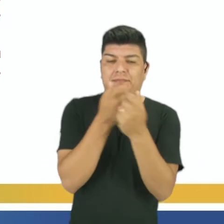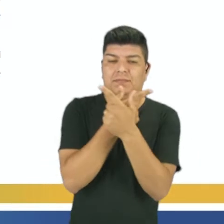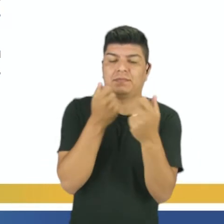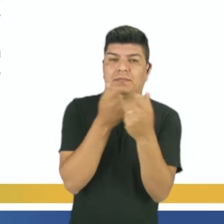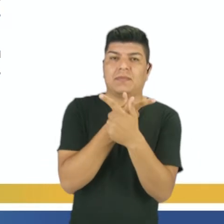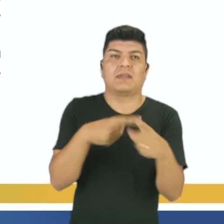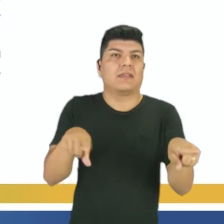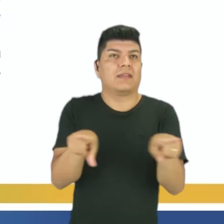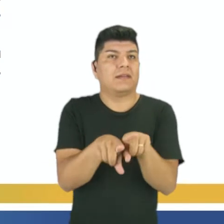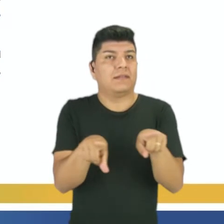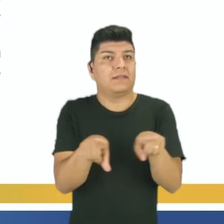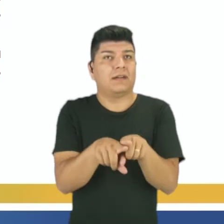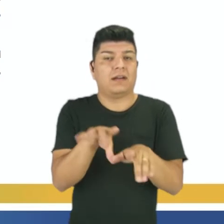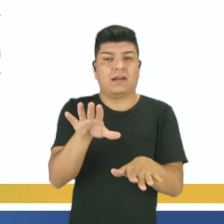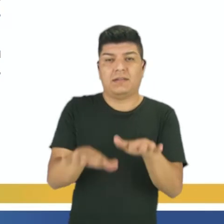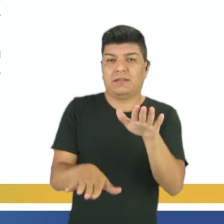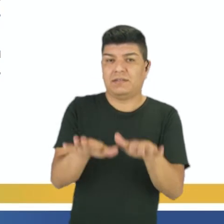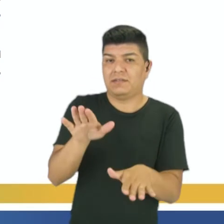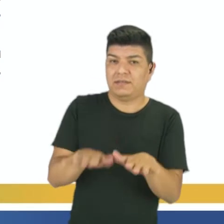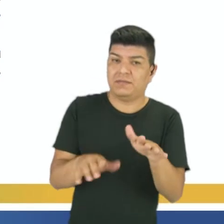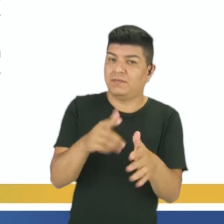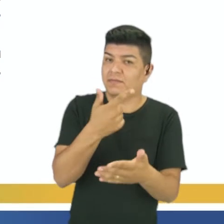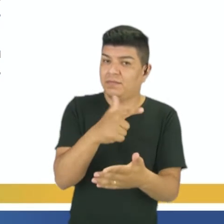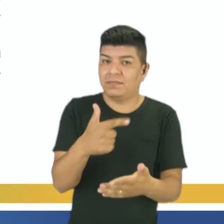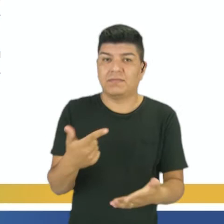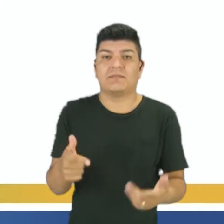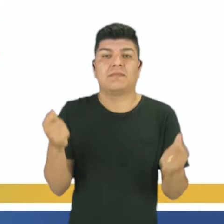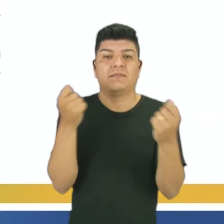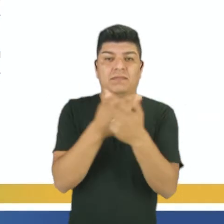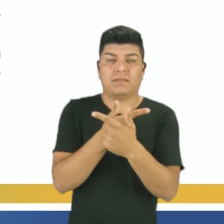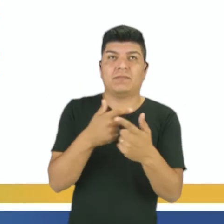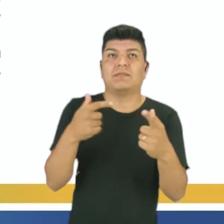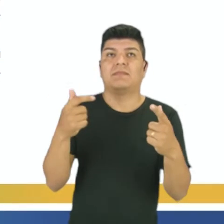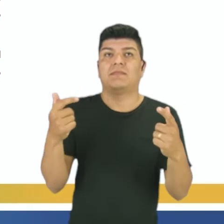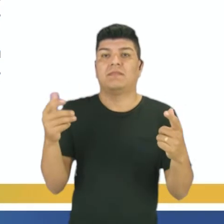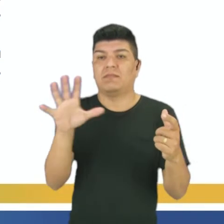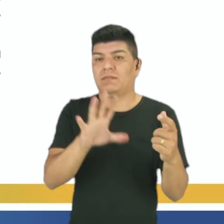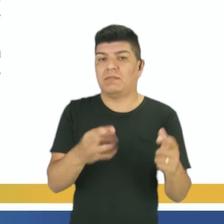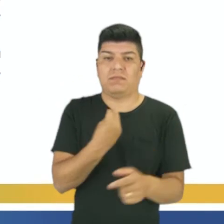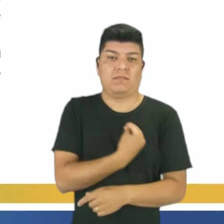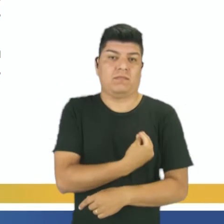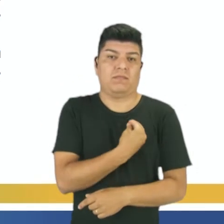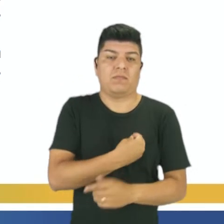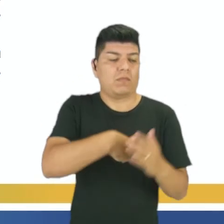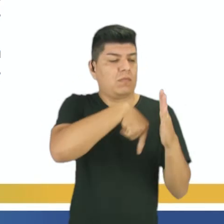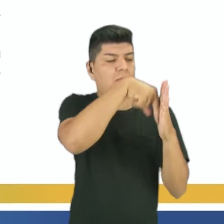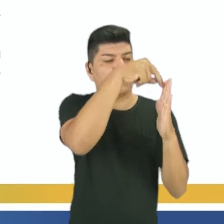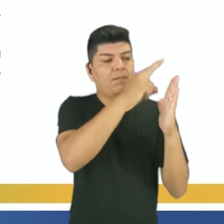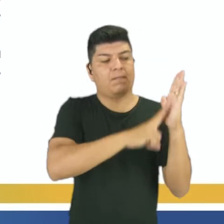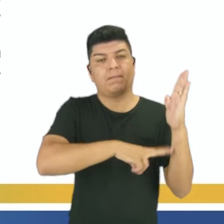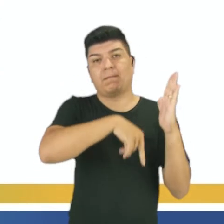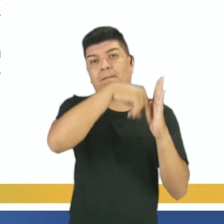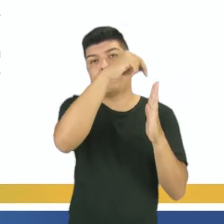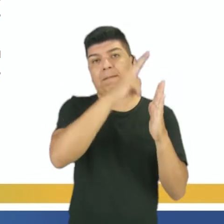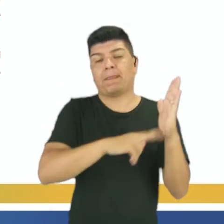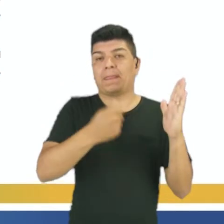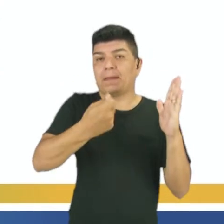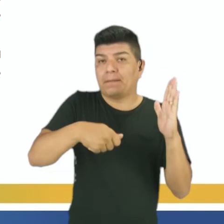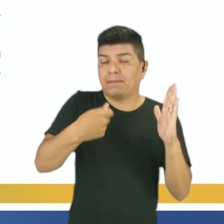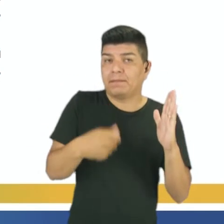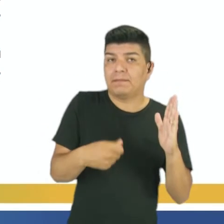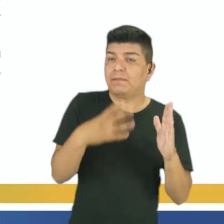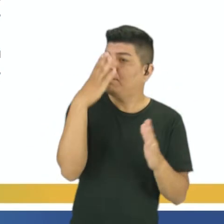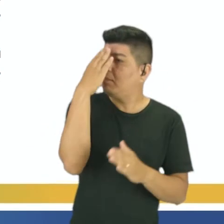animados e também às vezes inanimados, num espaço vivo como a pintura, precisa como